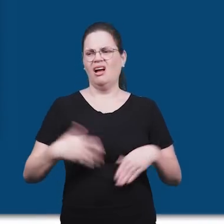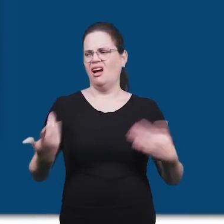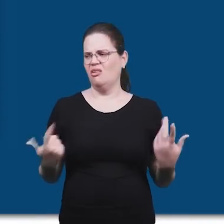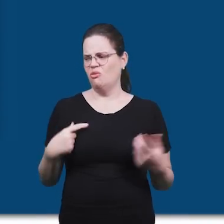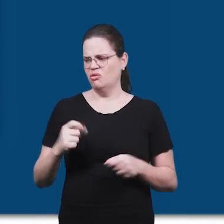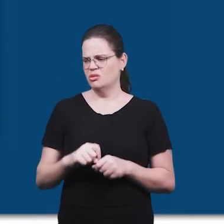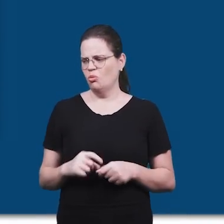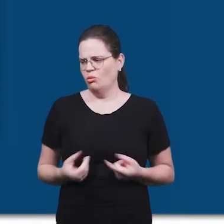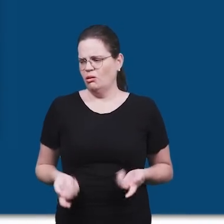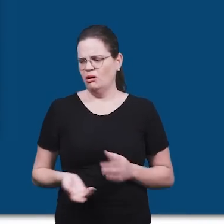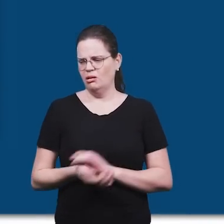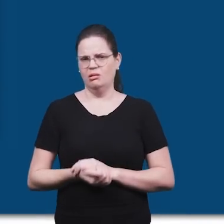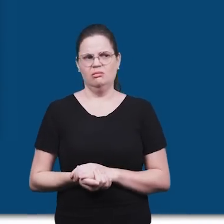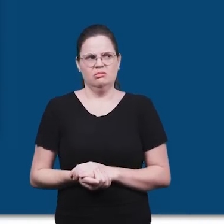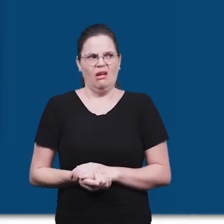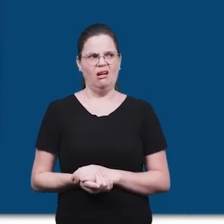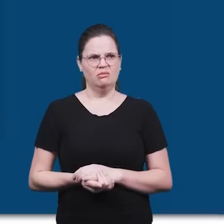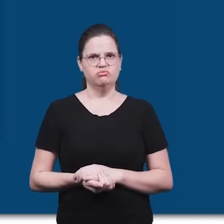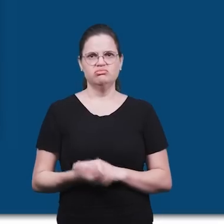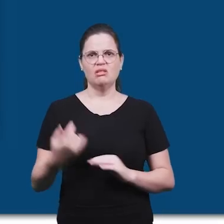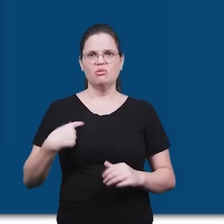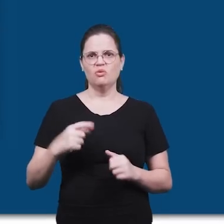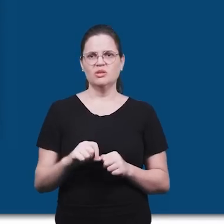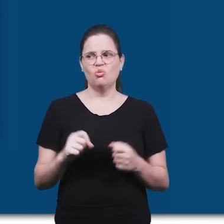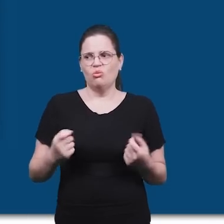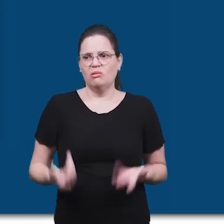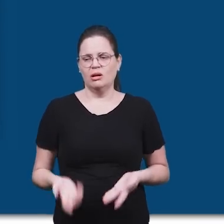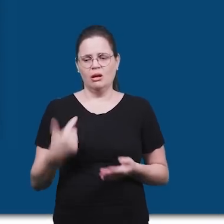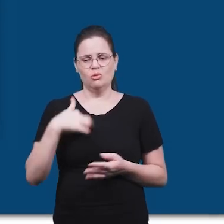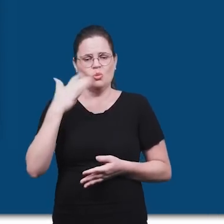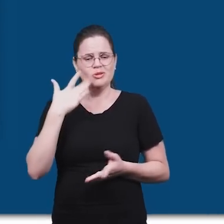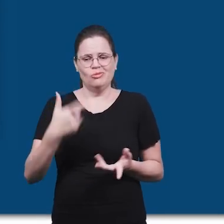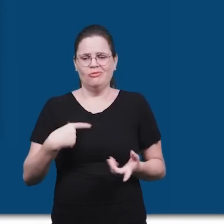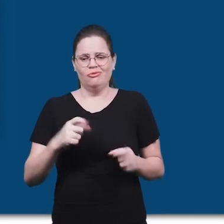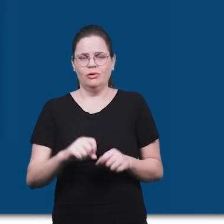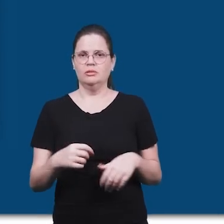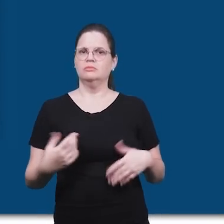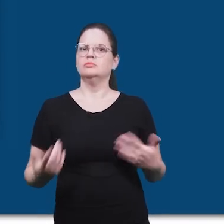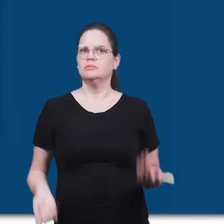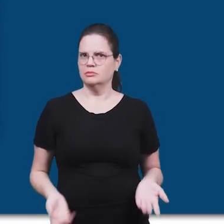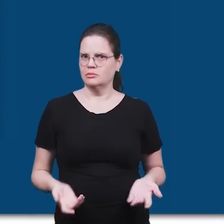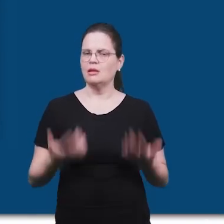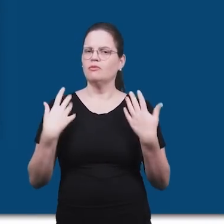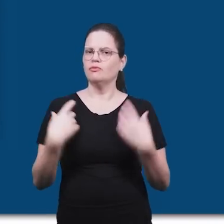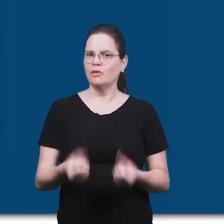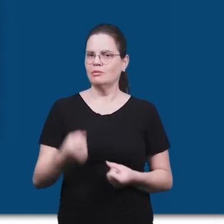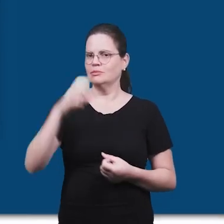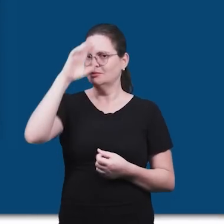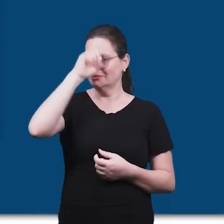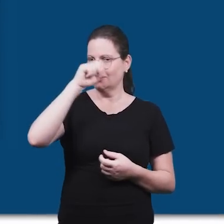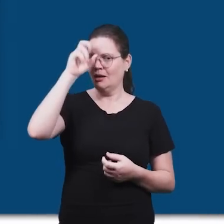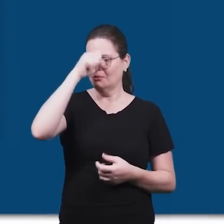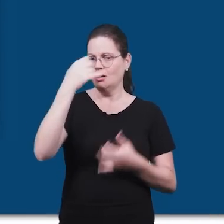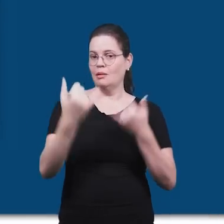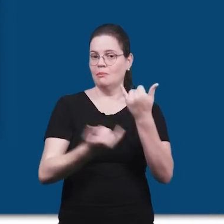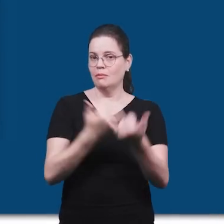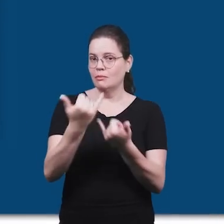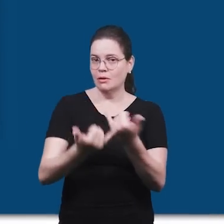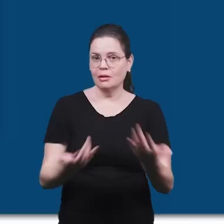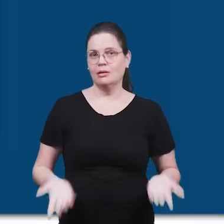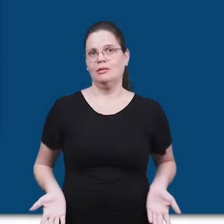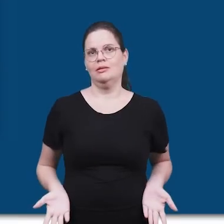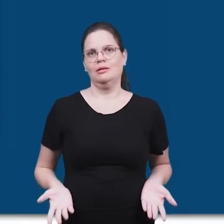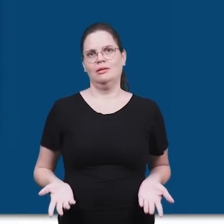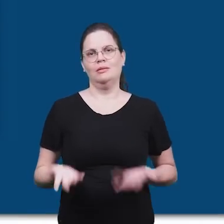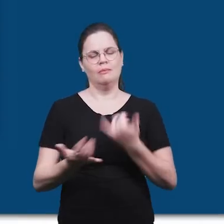assim, não tenho mais nada para fazer. O que eu vou fazer? Eu não sei o que fazer. Nós vamos, idade de vocês,